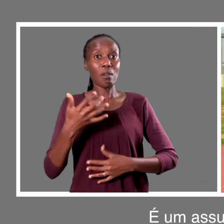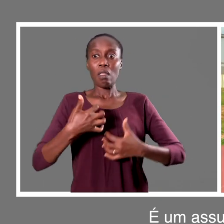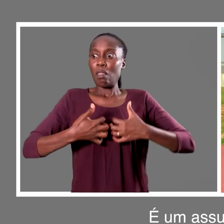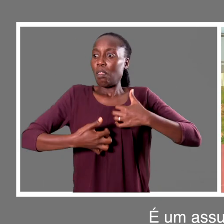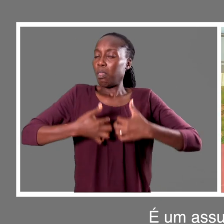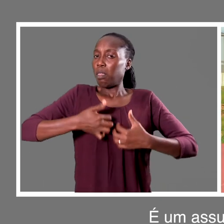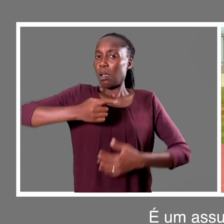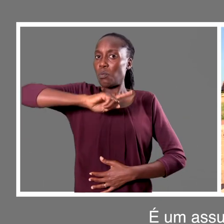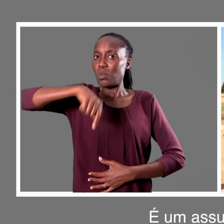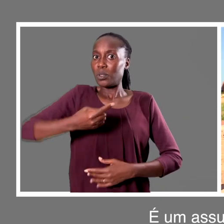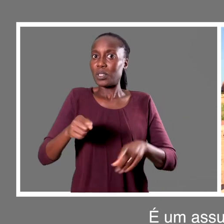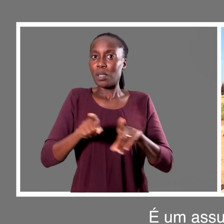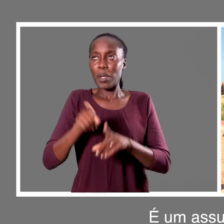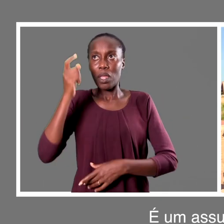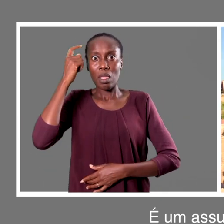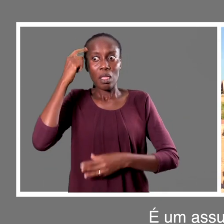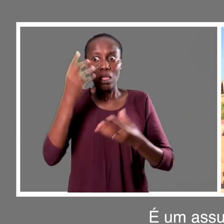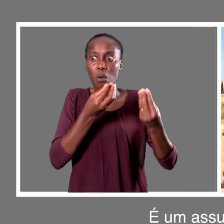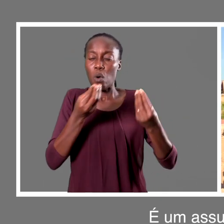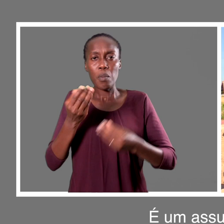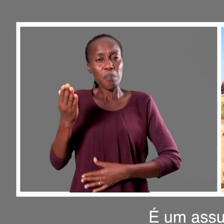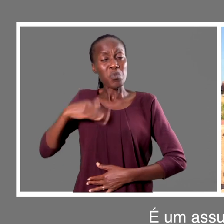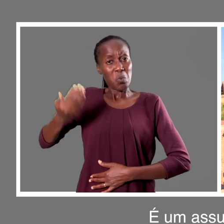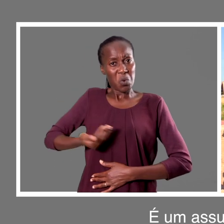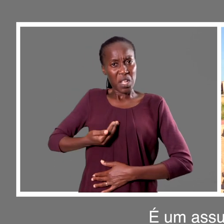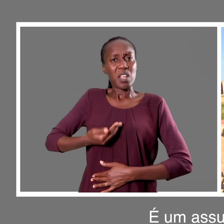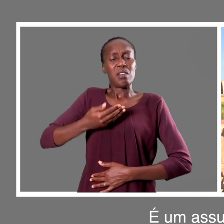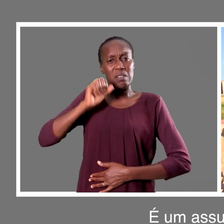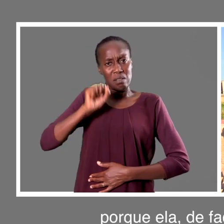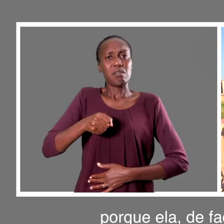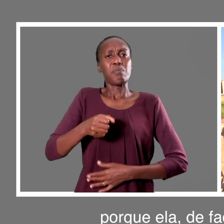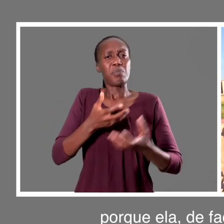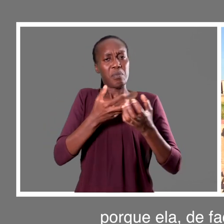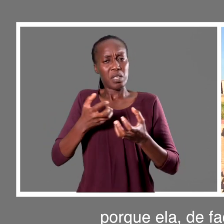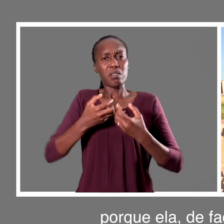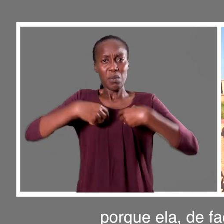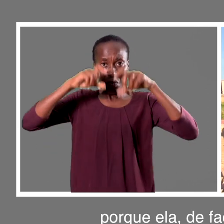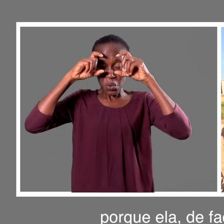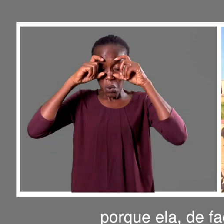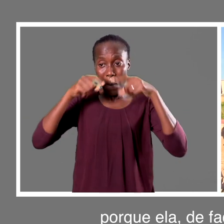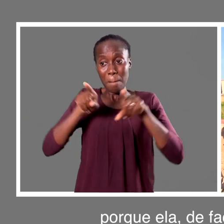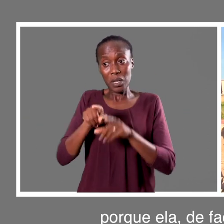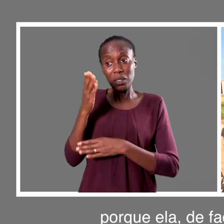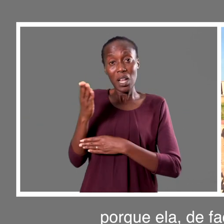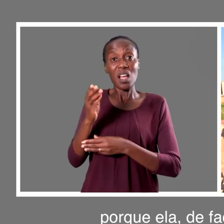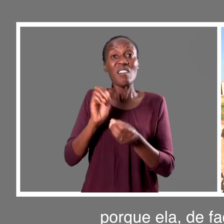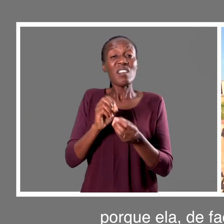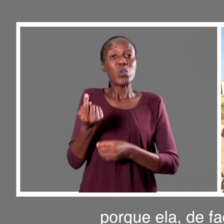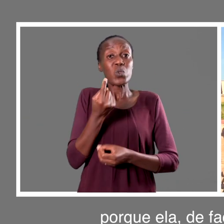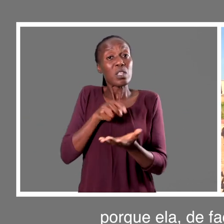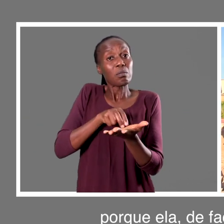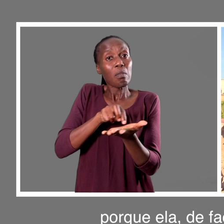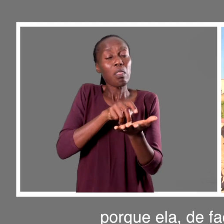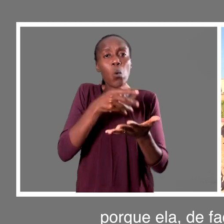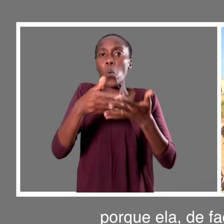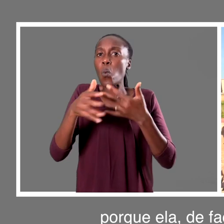Um assunto que de facto nos afeta a nós todos psicologicamente, porque ela de facto precisa de óculos, nem para